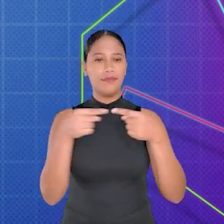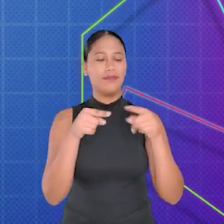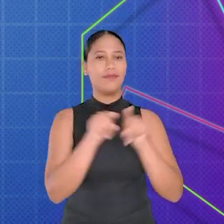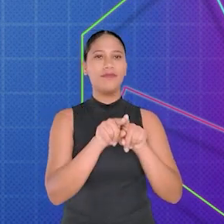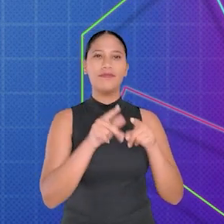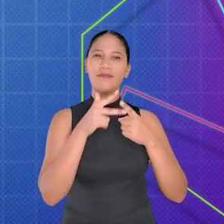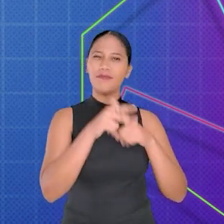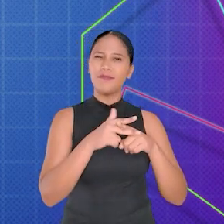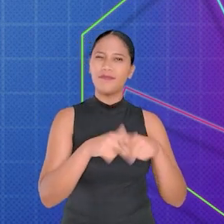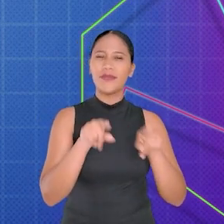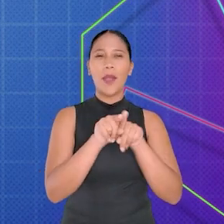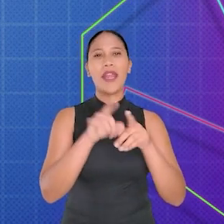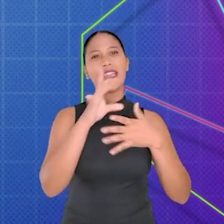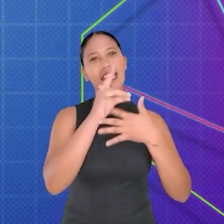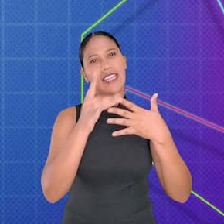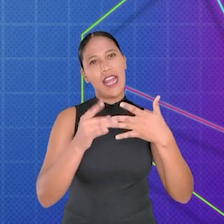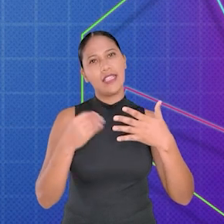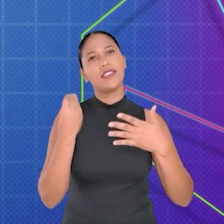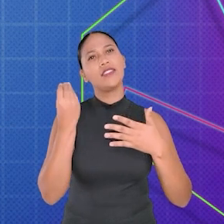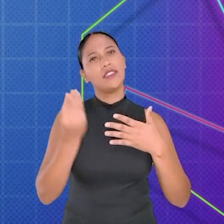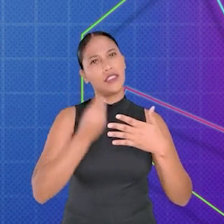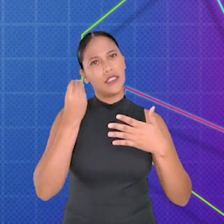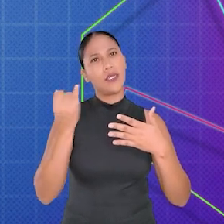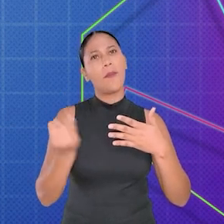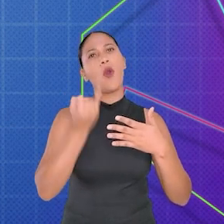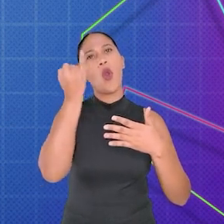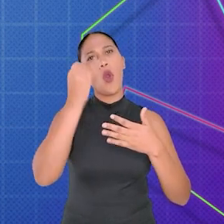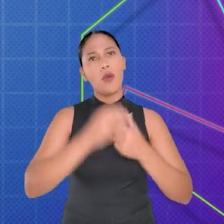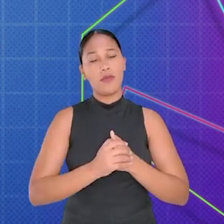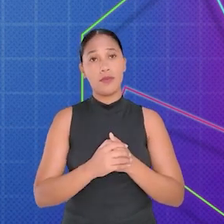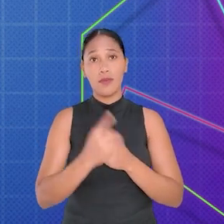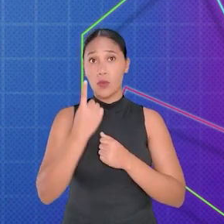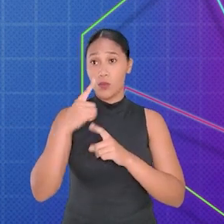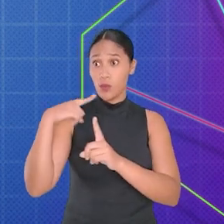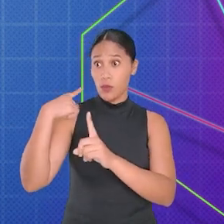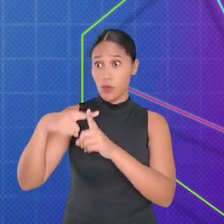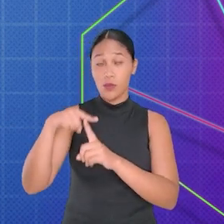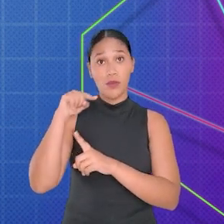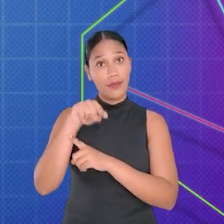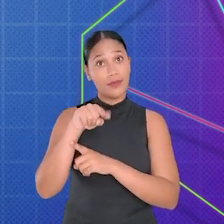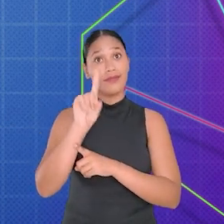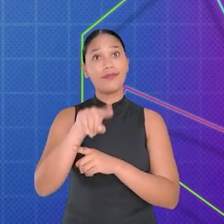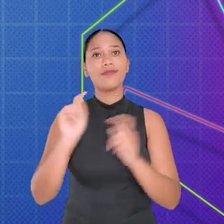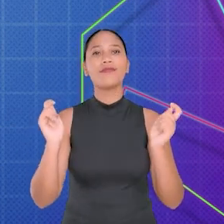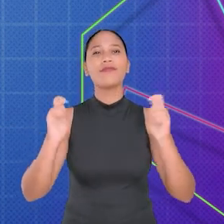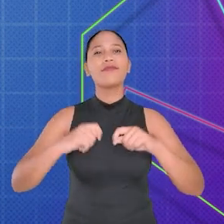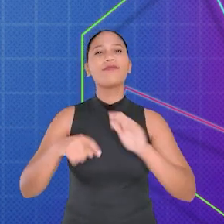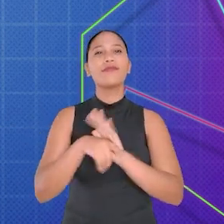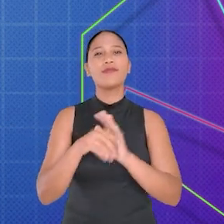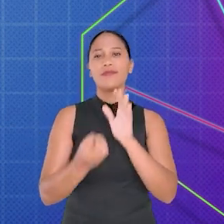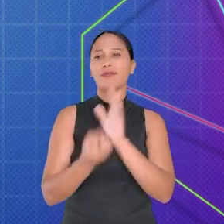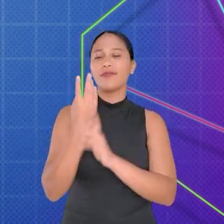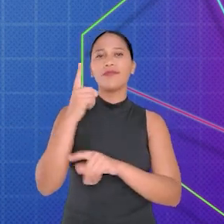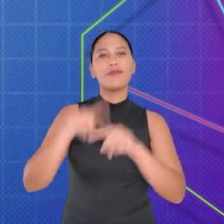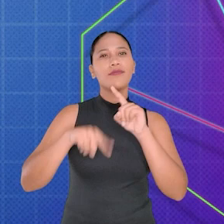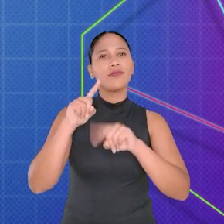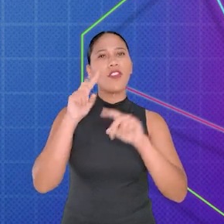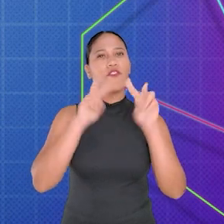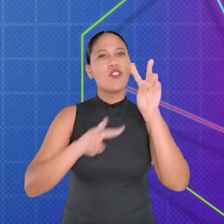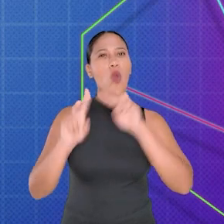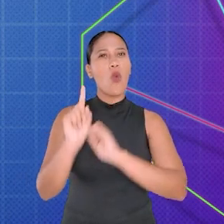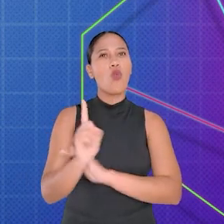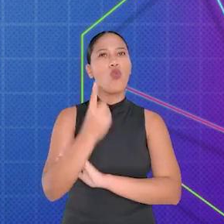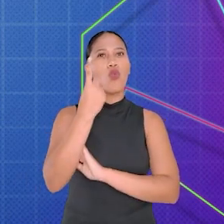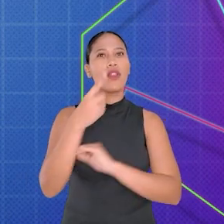com a manutenção de forma e dos detalhes essenciais da escultura. Uma das vantagens da técnica Low Poly é que ela permite criar objetos com um